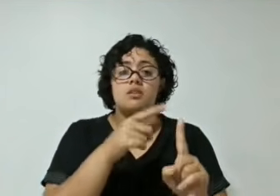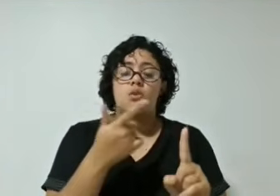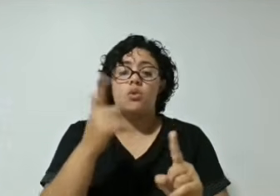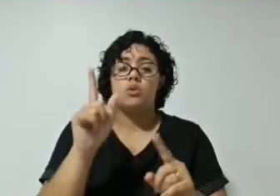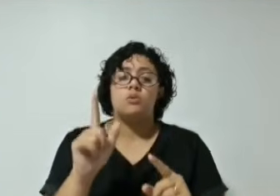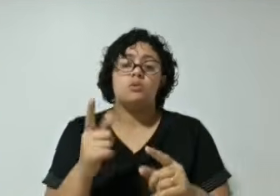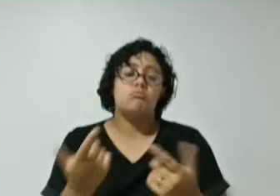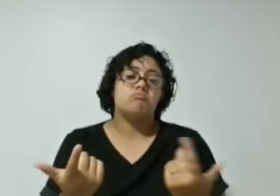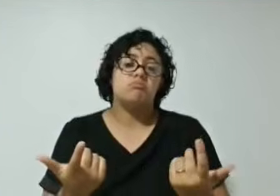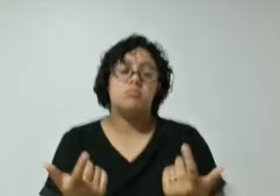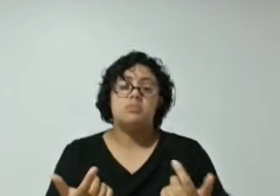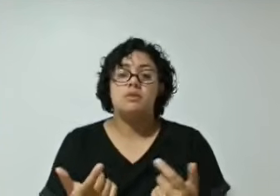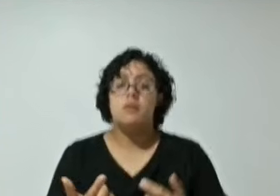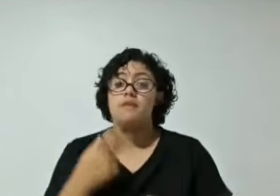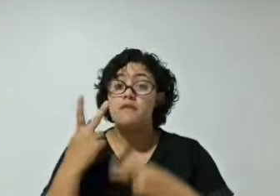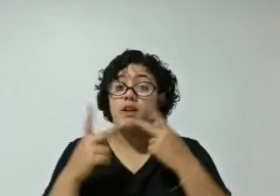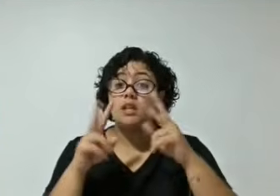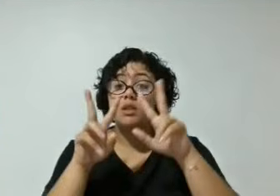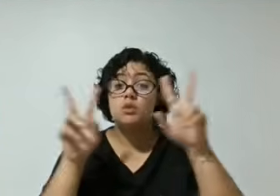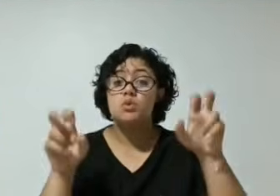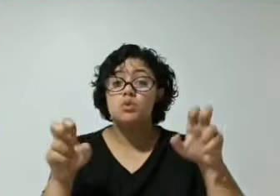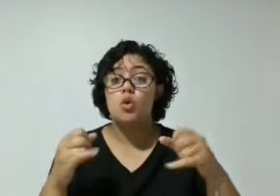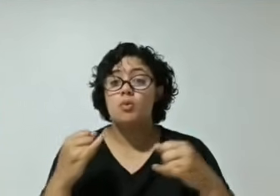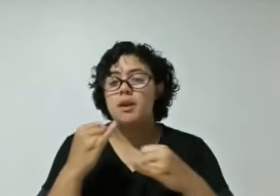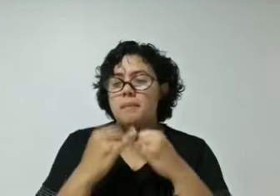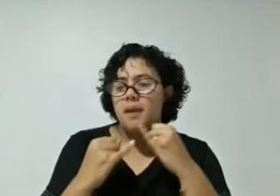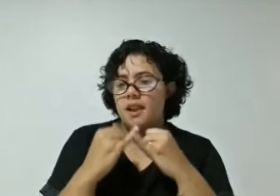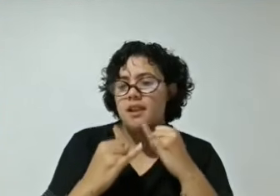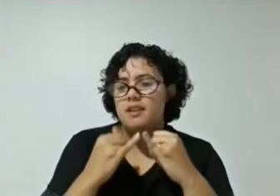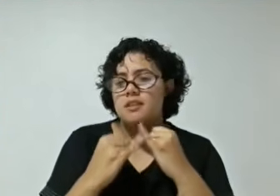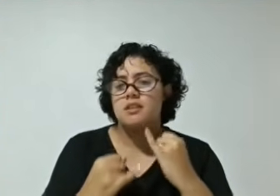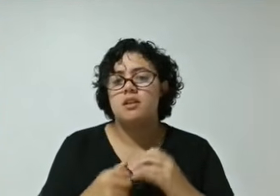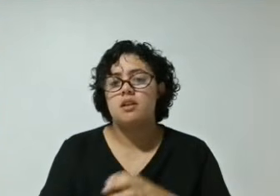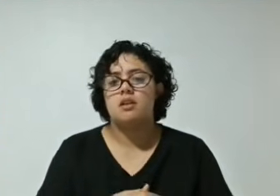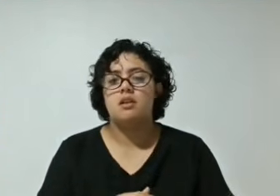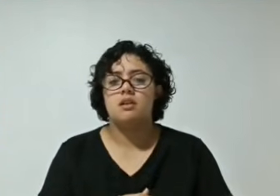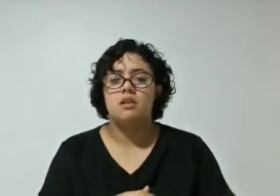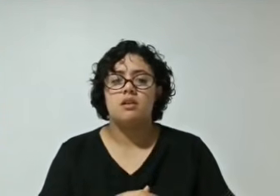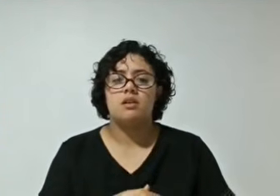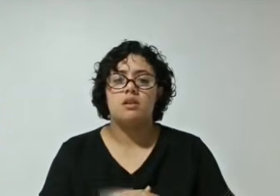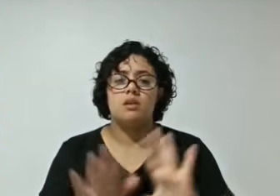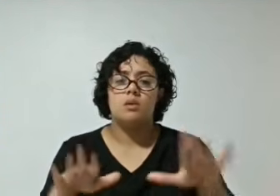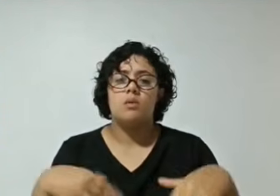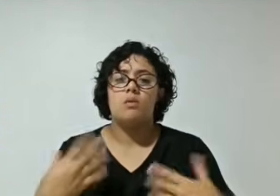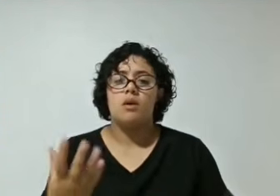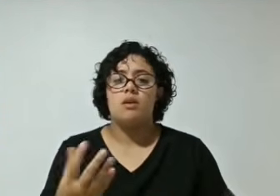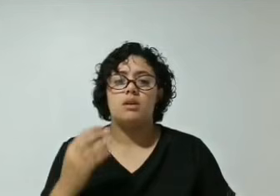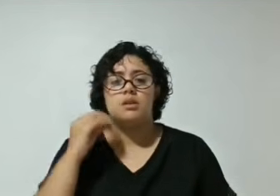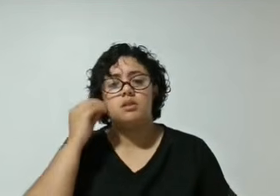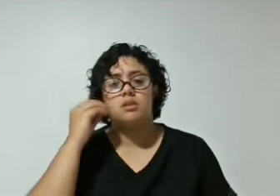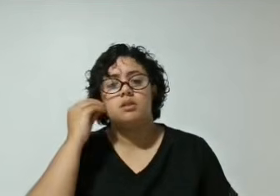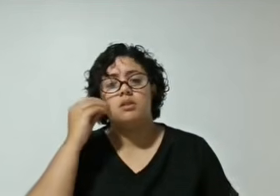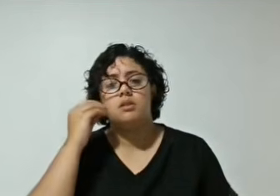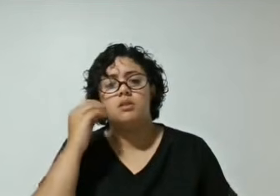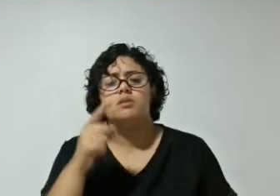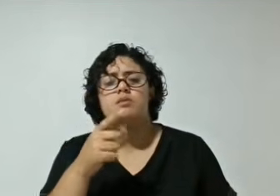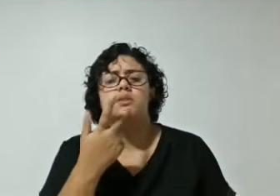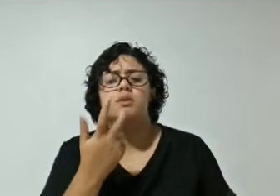aí, falando nisso, nessas semelhanças, quais as diferenças que você percebe? Então, já que você passou